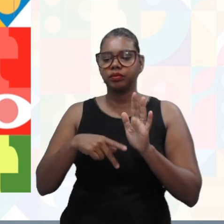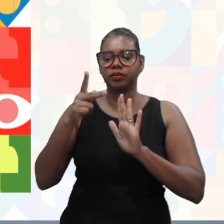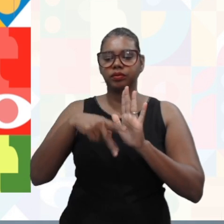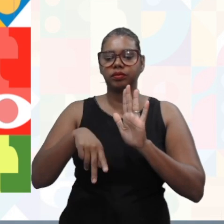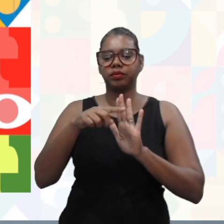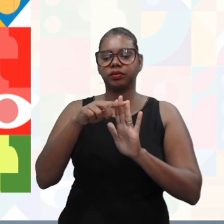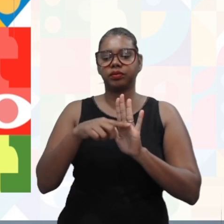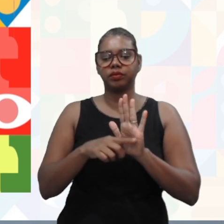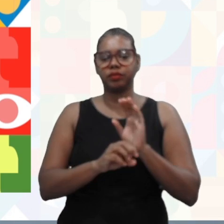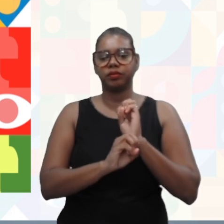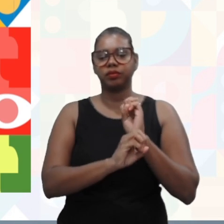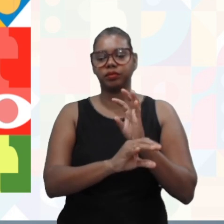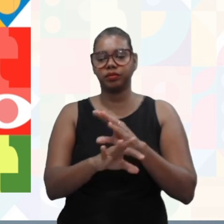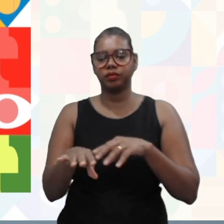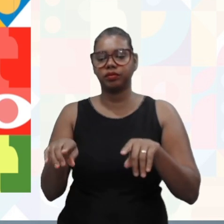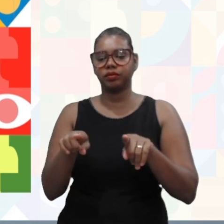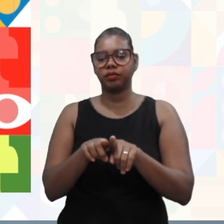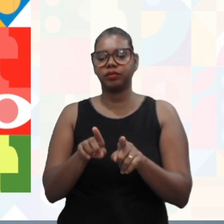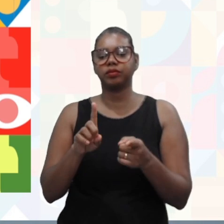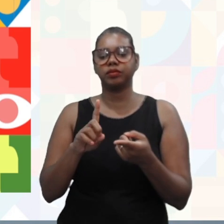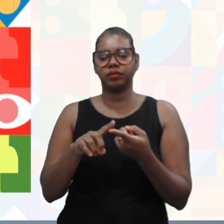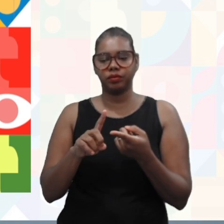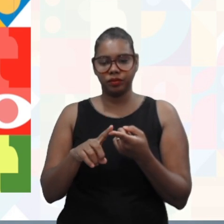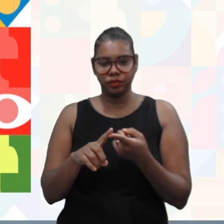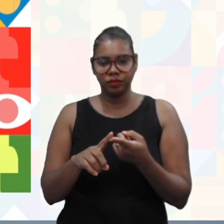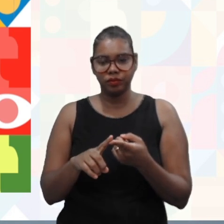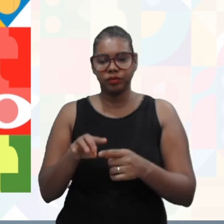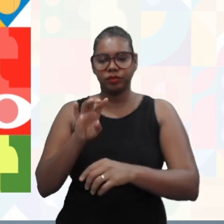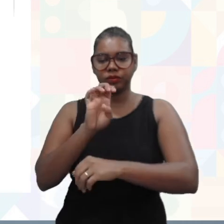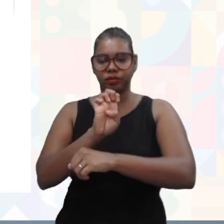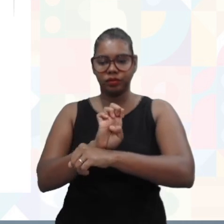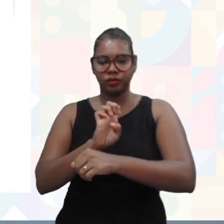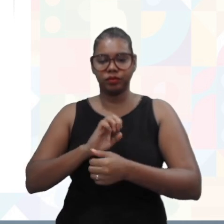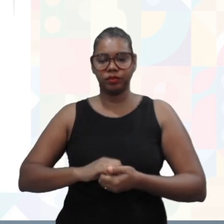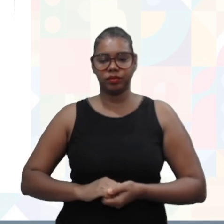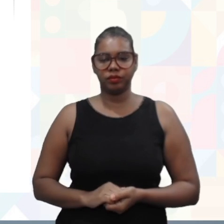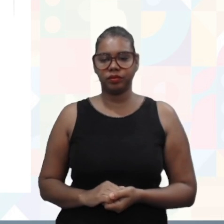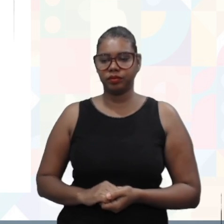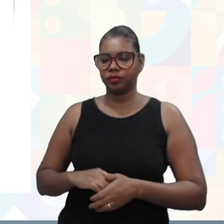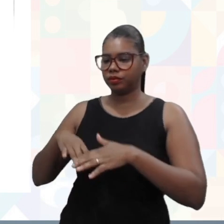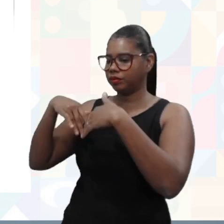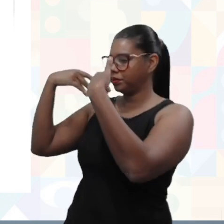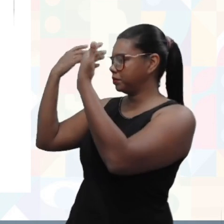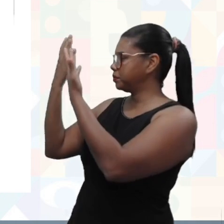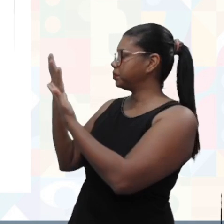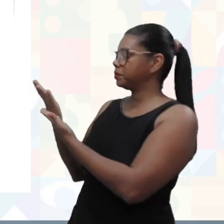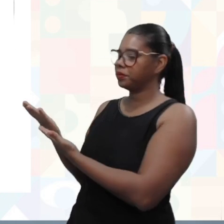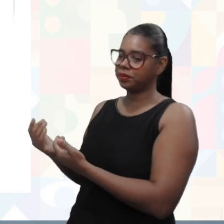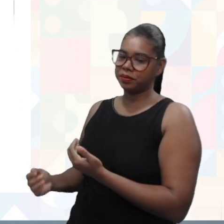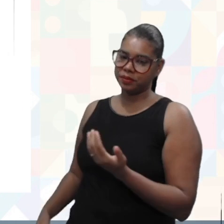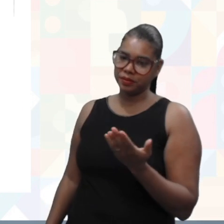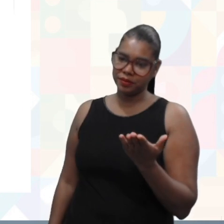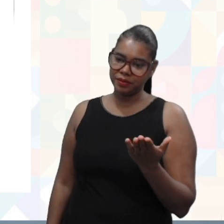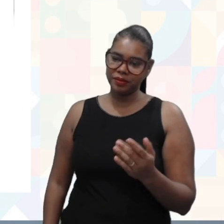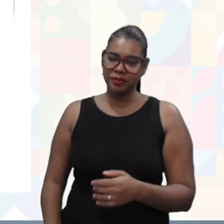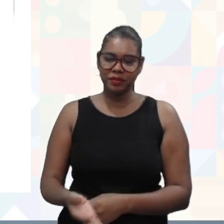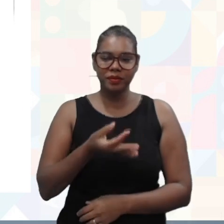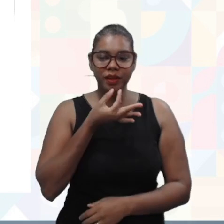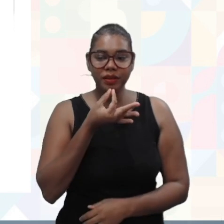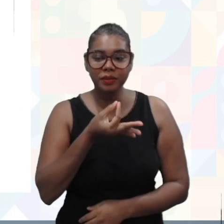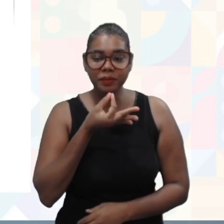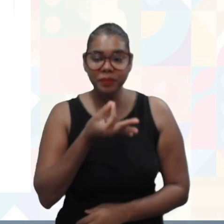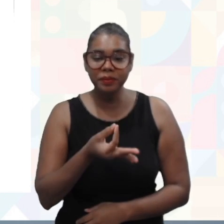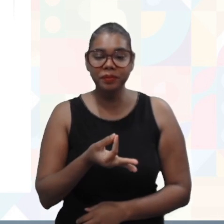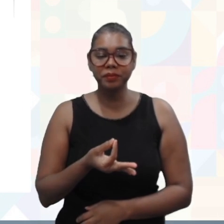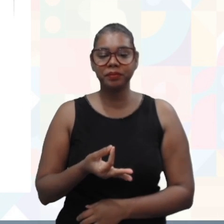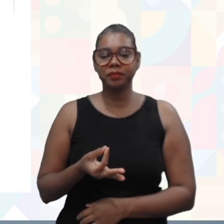projeto educacional também, com esse plano, com essa ação do Estado. E eu deixo aqui mais uma dica, né? Você